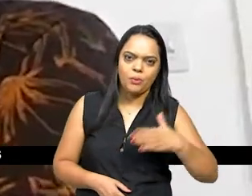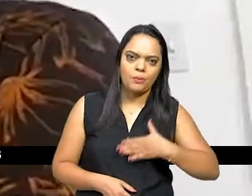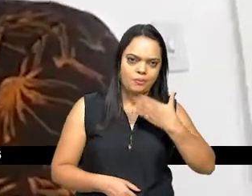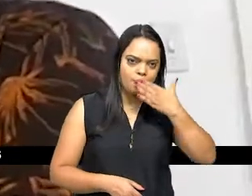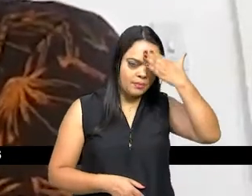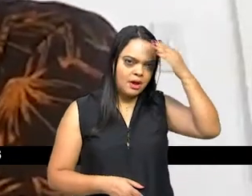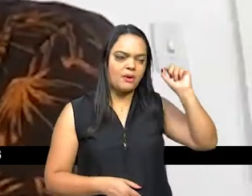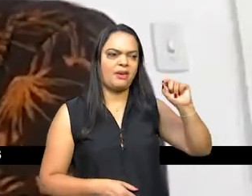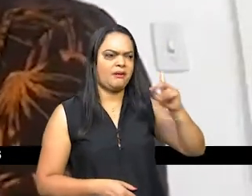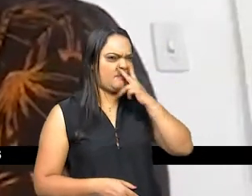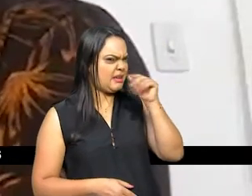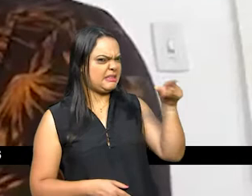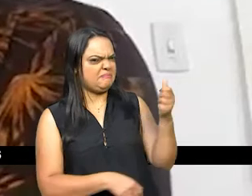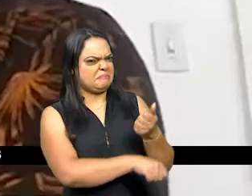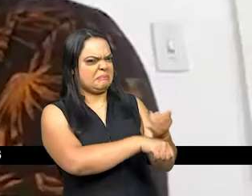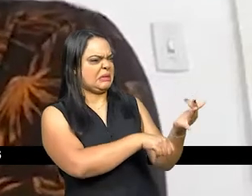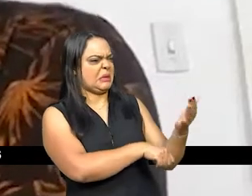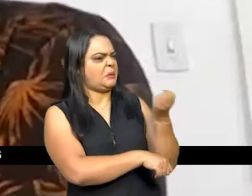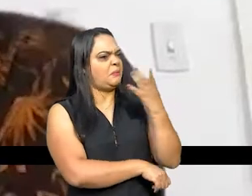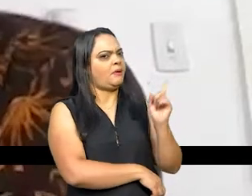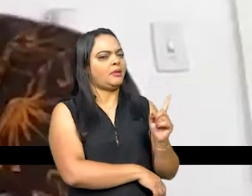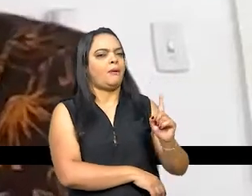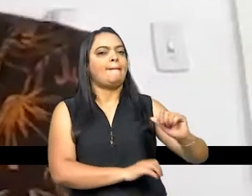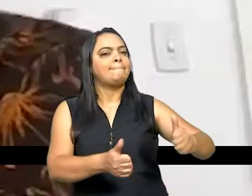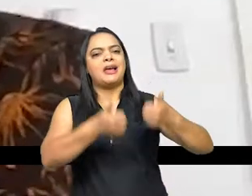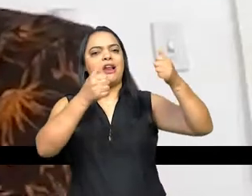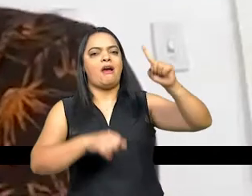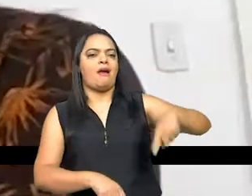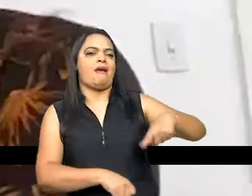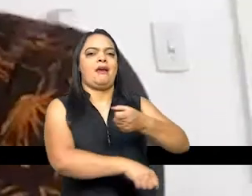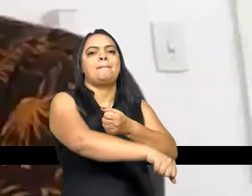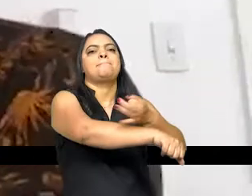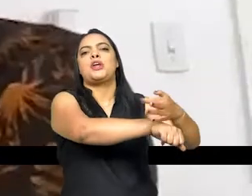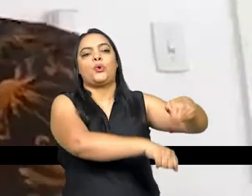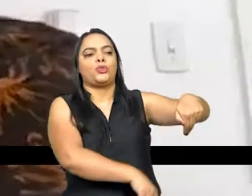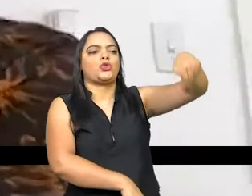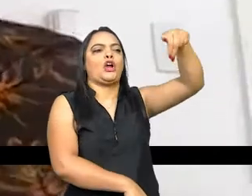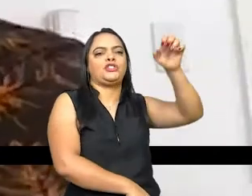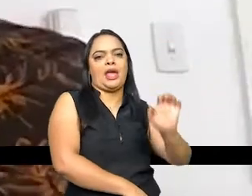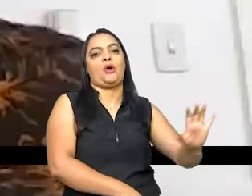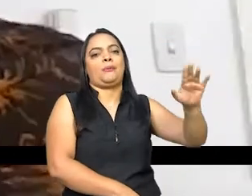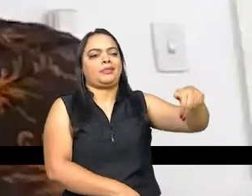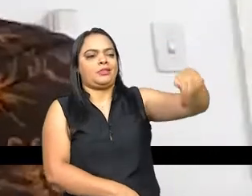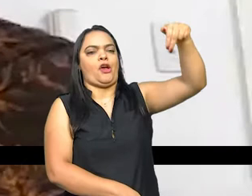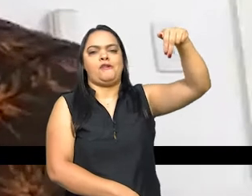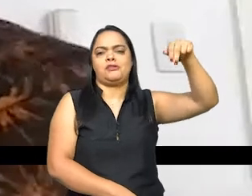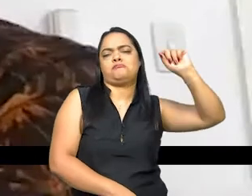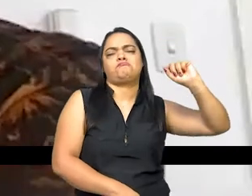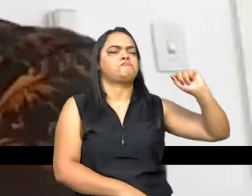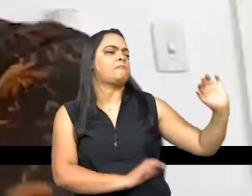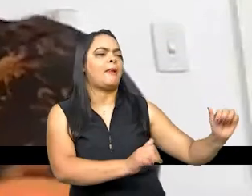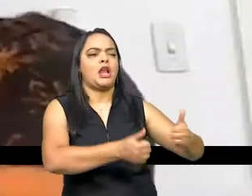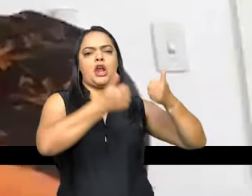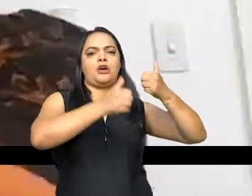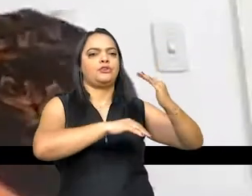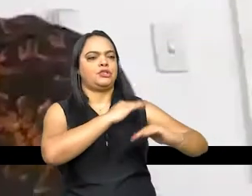de segunda classe. O ideal mesmo eram os brancos do norte da Europa, né? O que havia de melhor e mais desenvolvido, que